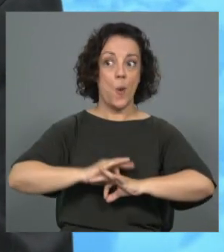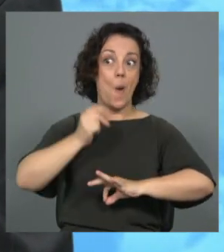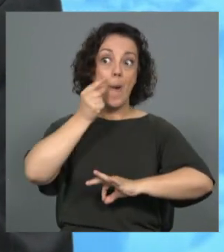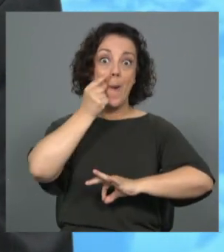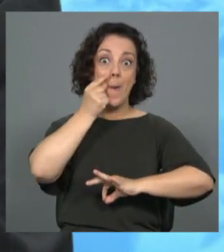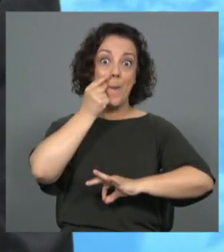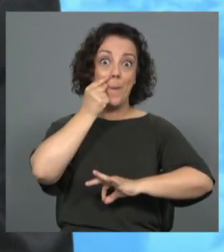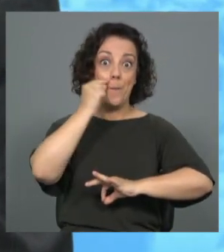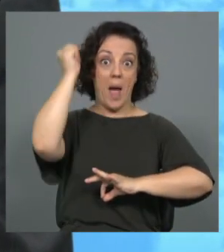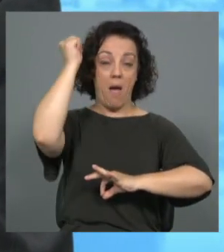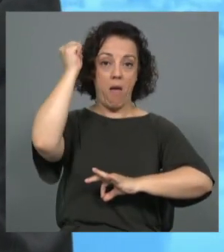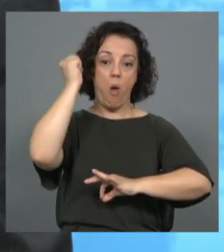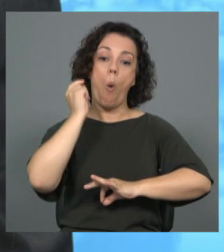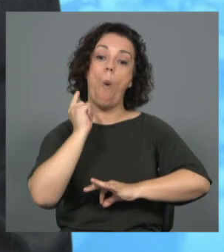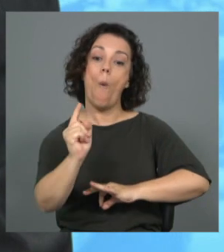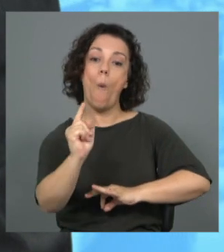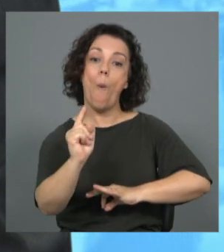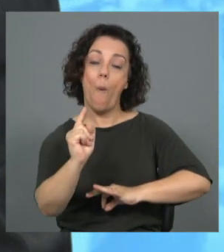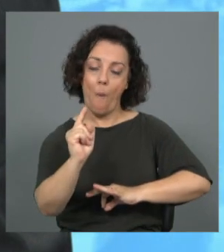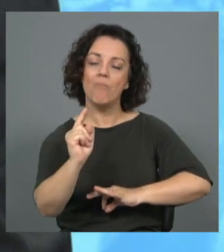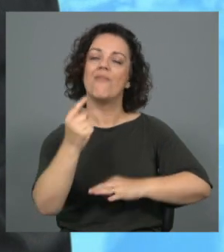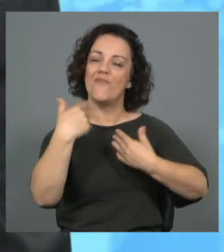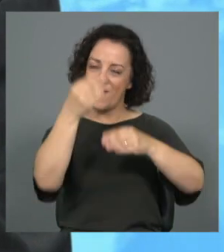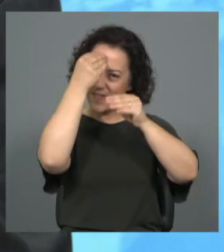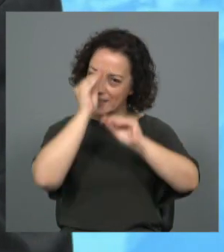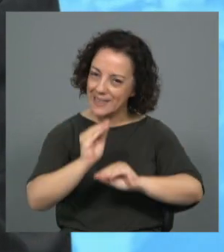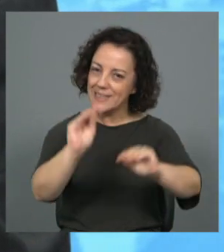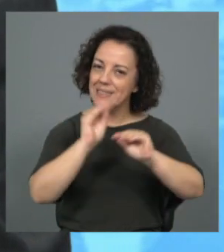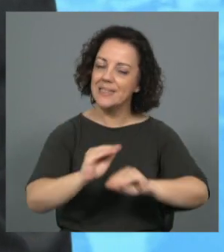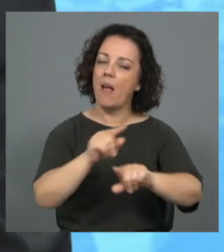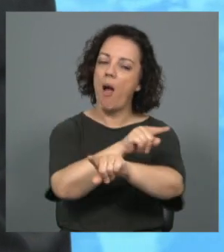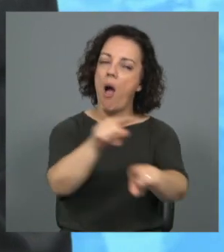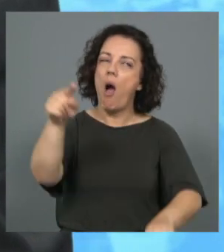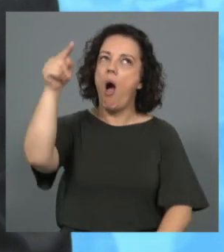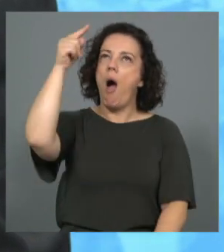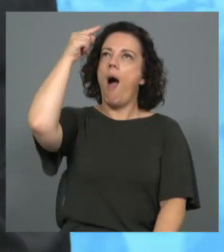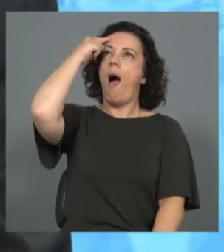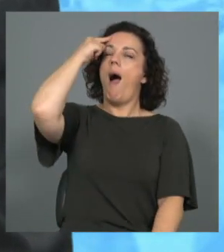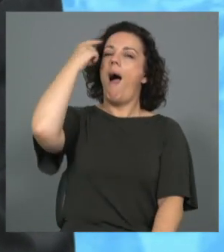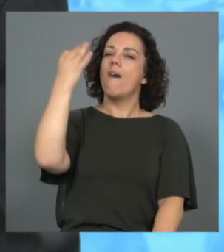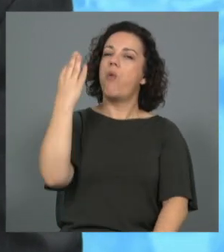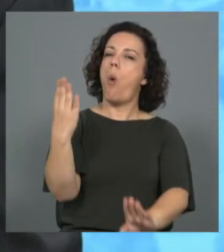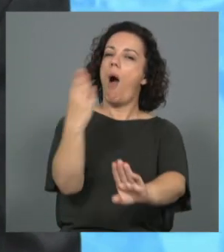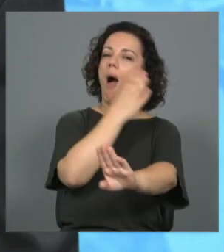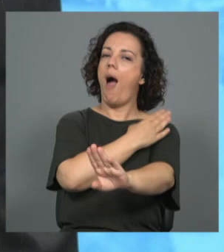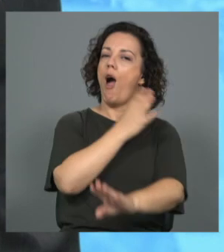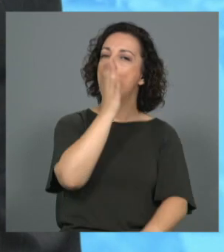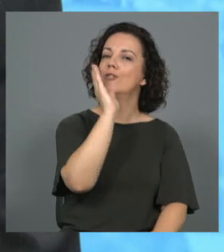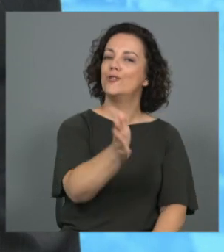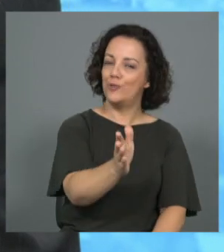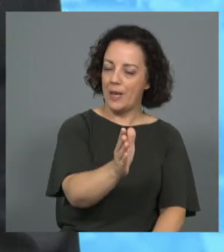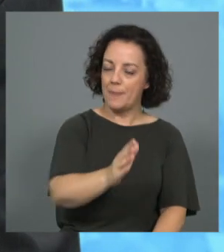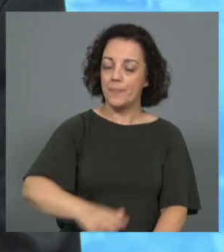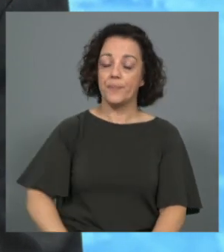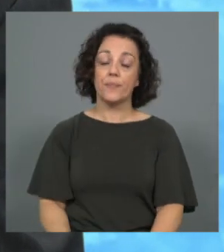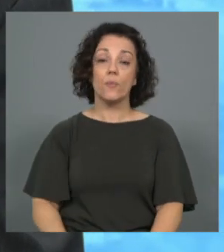meu nome, vos ensinará todas essas coisas e vos recordará tudo o que eu vos disse. O